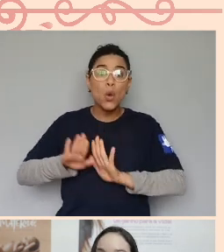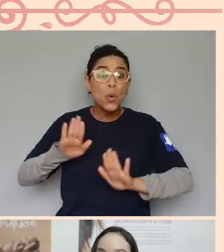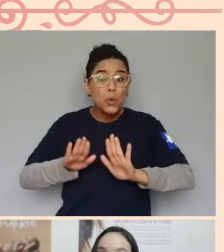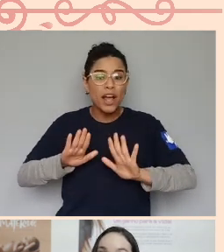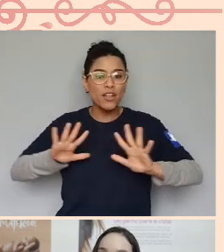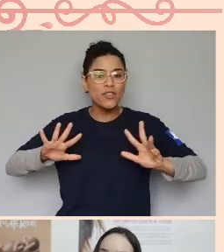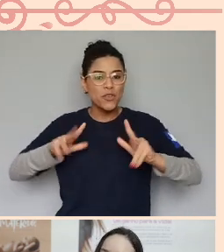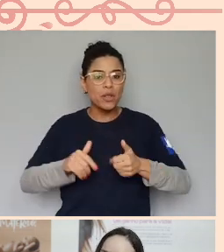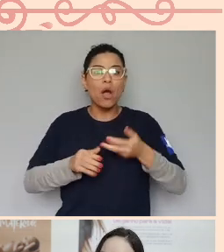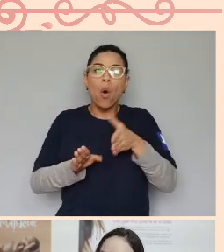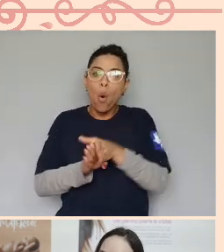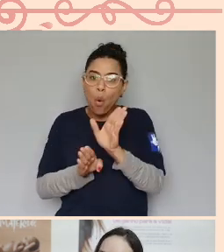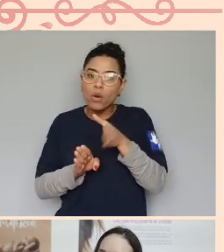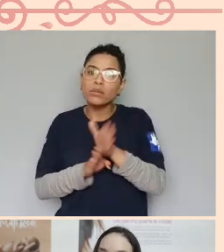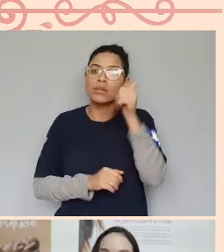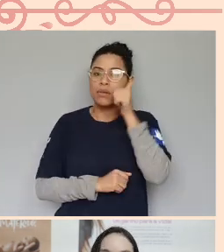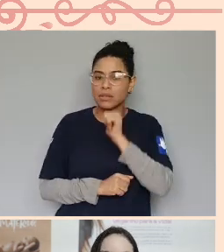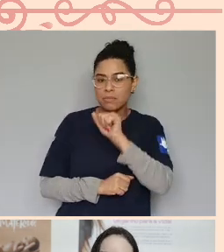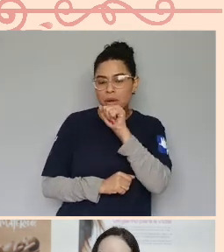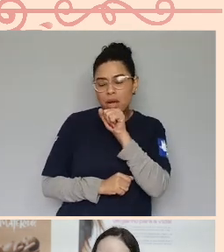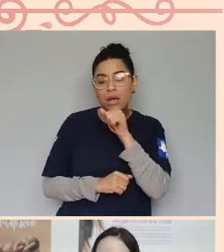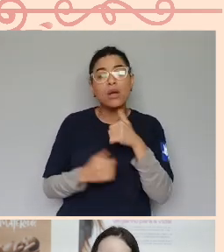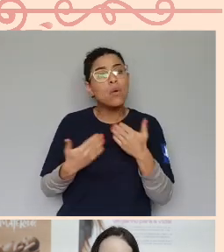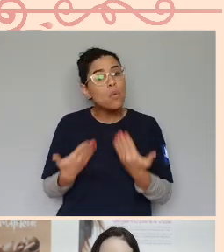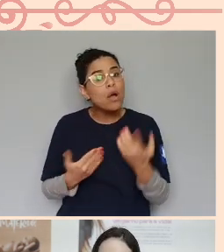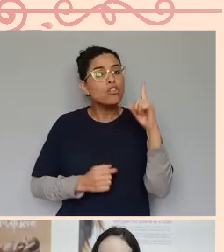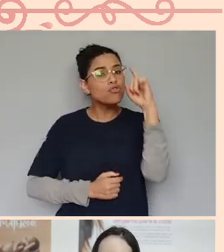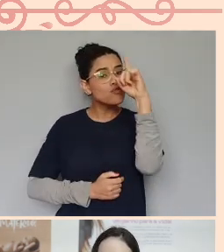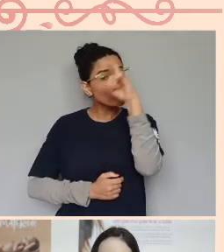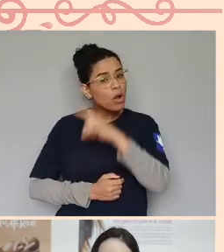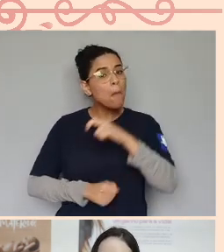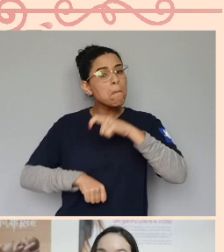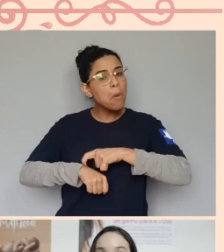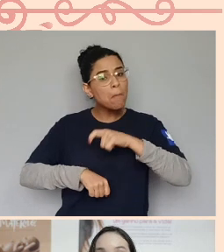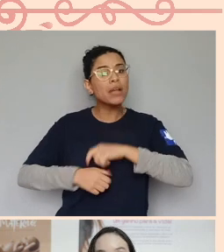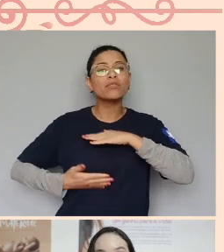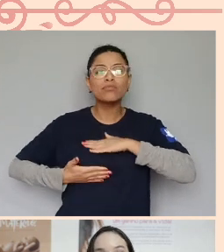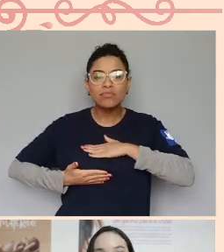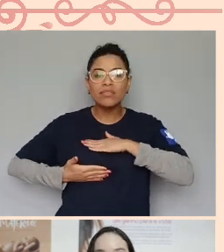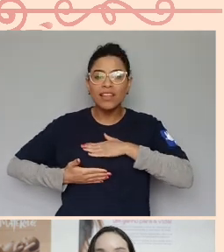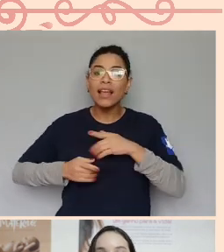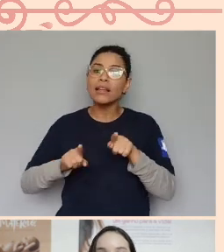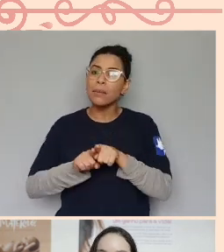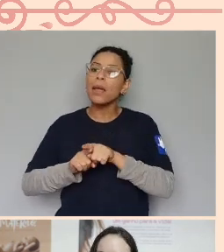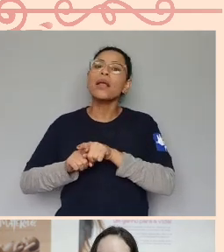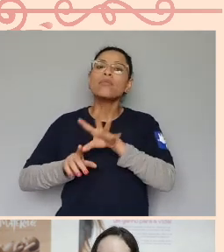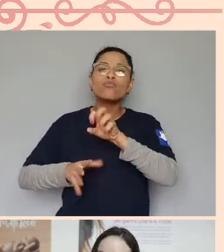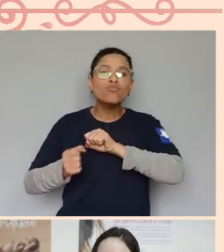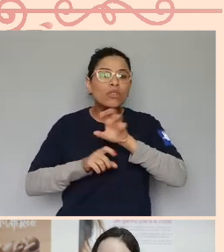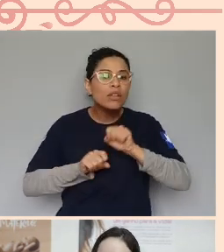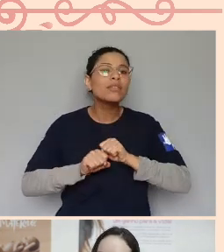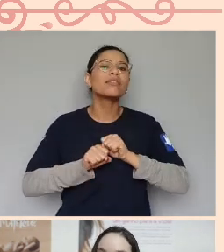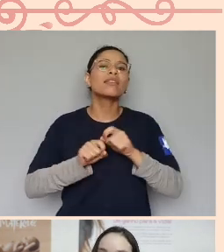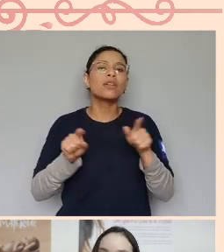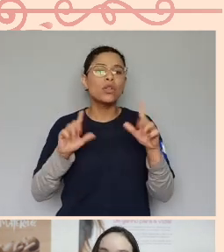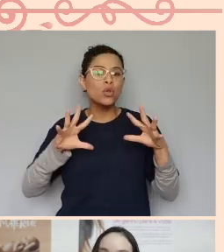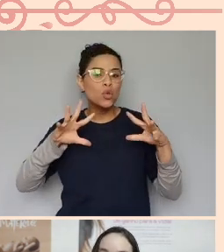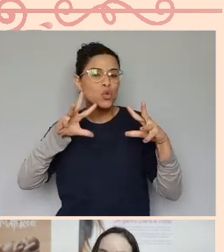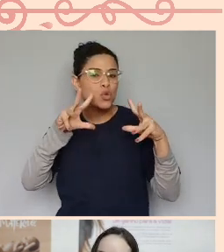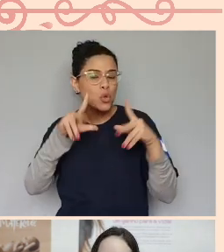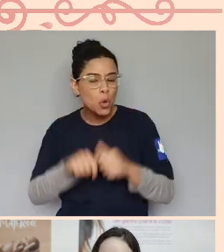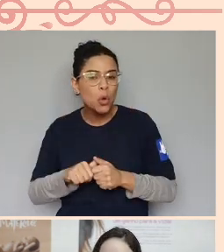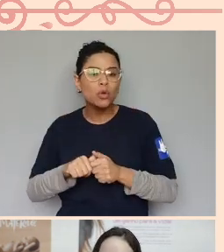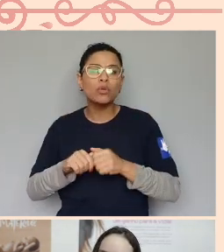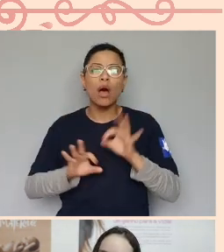Então se faz orientação às mães sobre qualquer dificuldade que elas tenham no aleitamento e a coleta para doação de leite humano, onde se faz